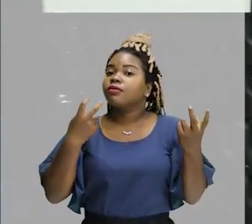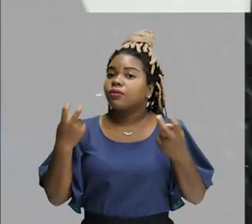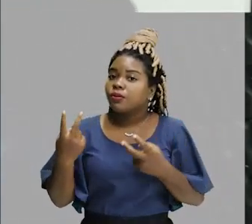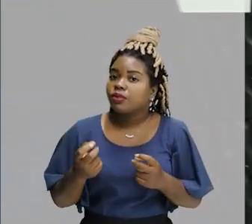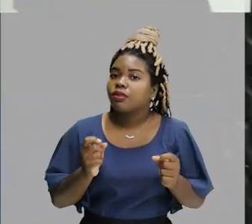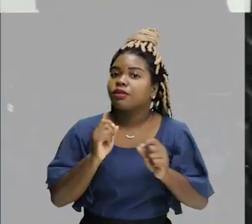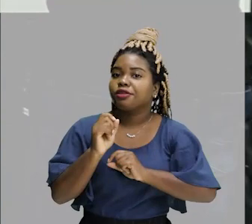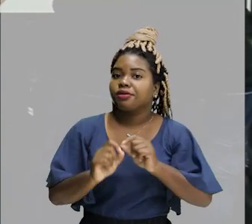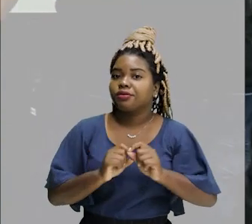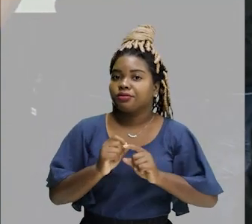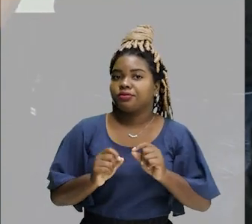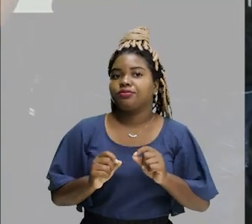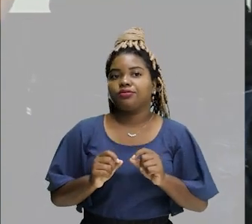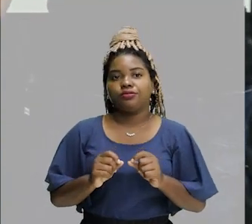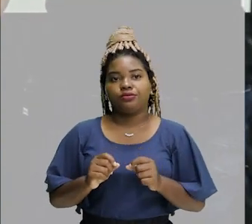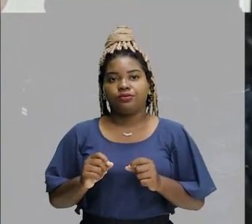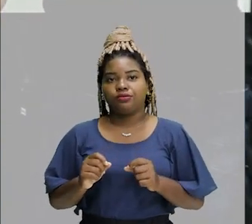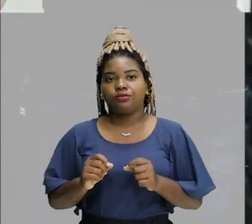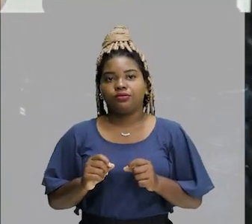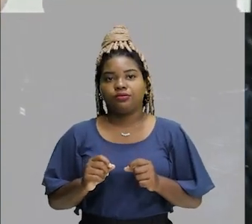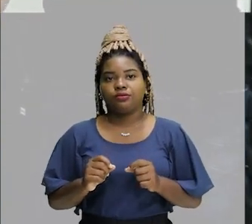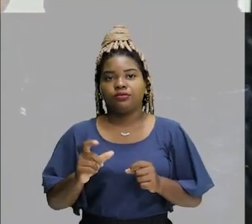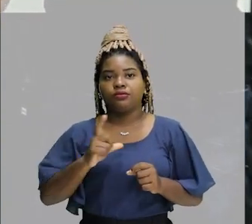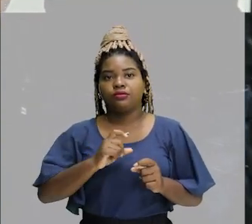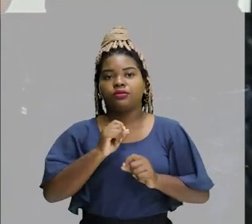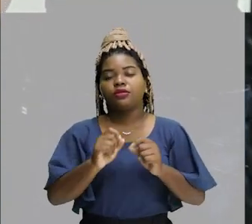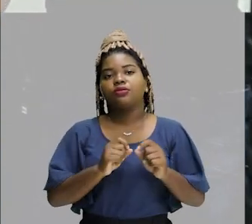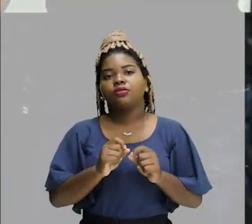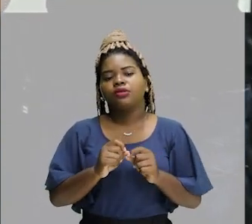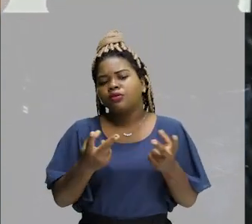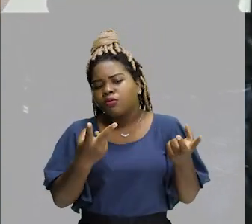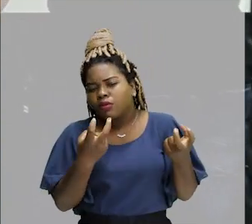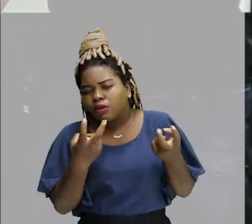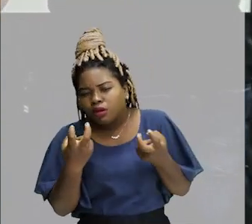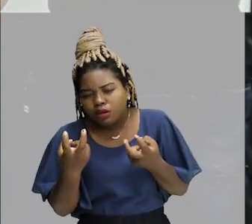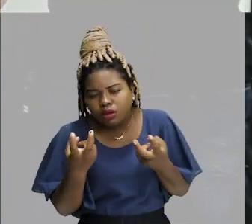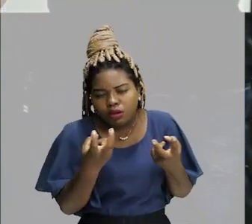indução, ela tem muito de observação,